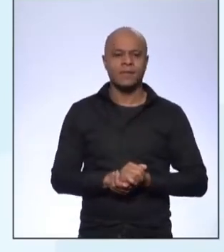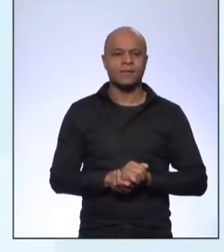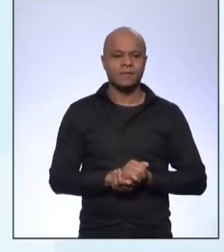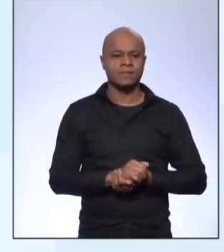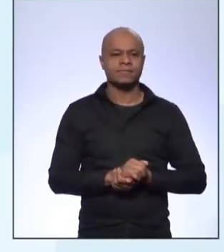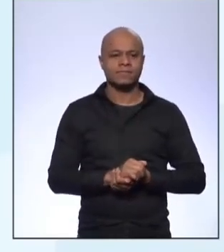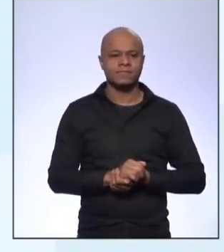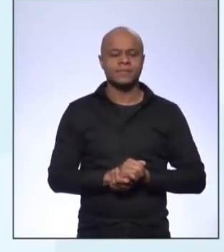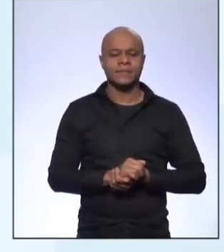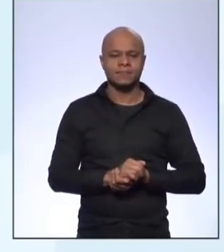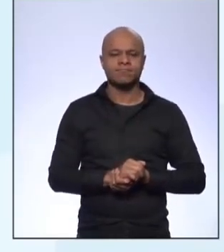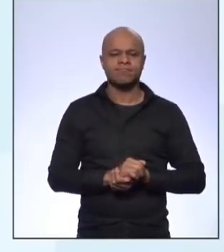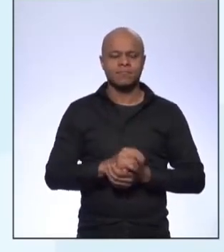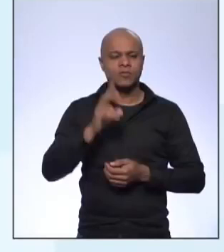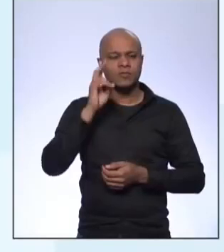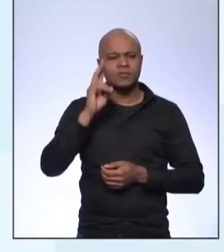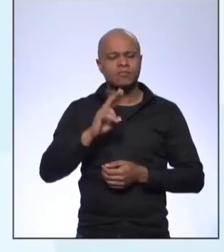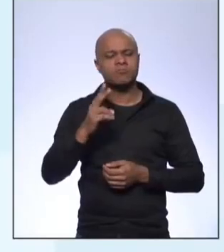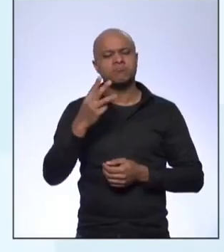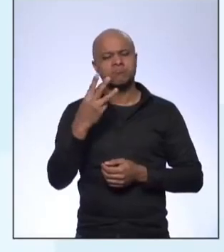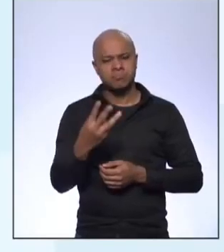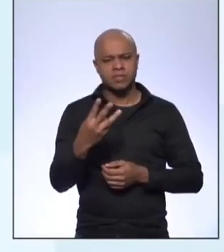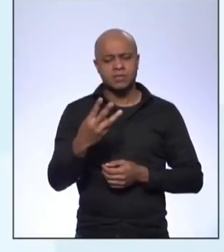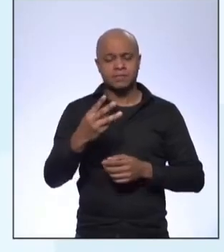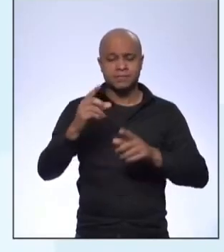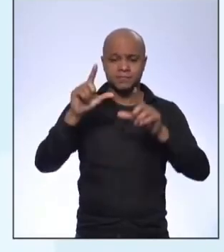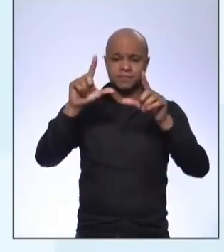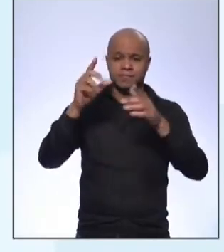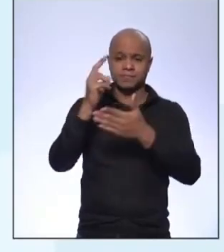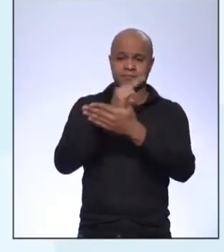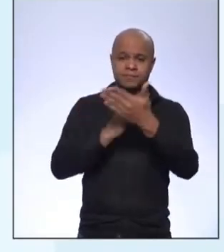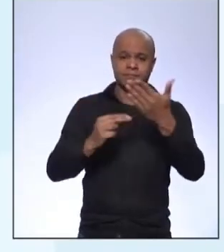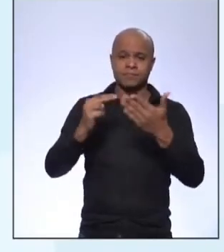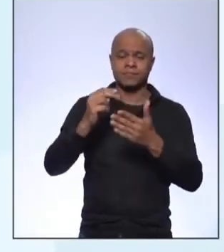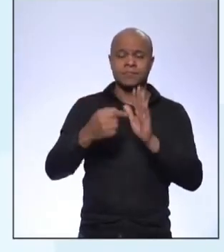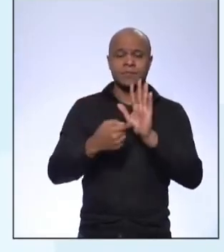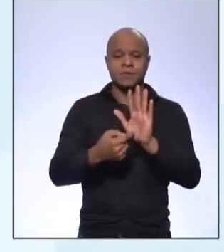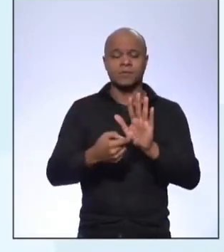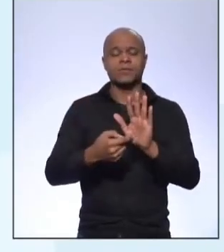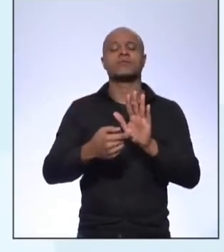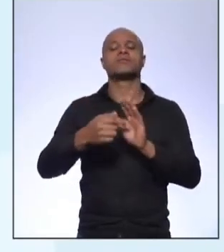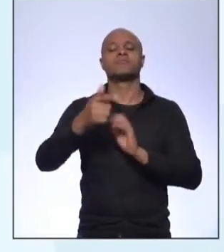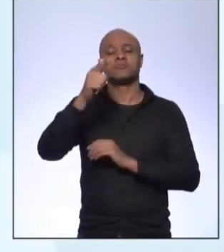né? Então esse recorte 3 está demonstrando aí também